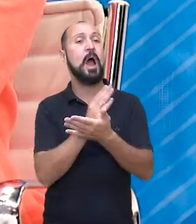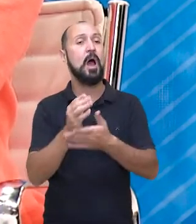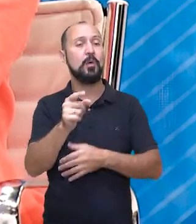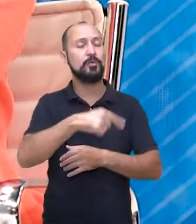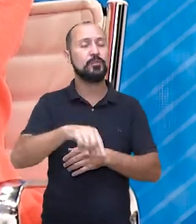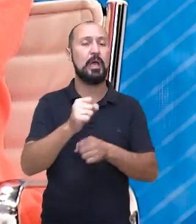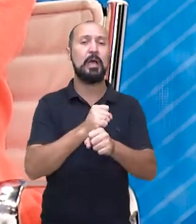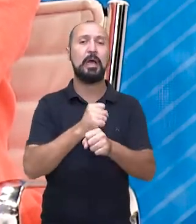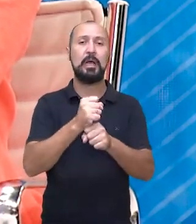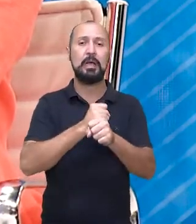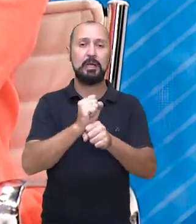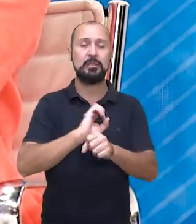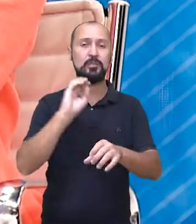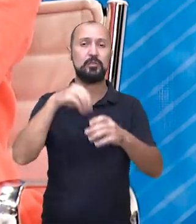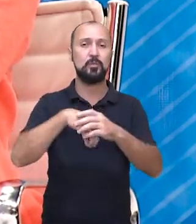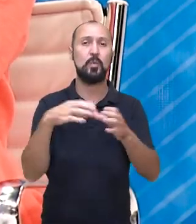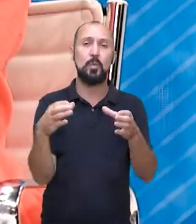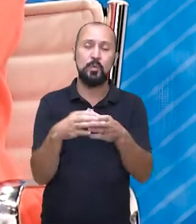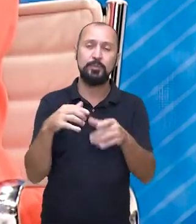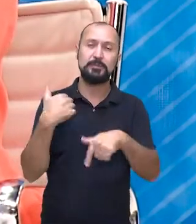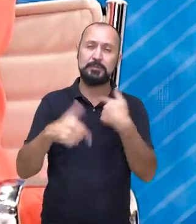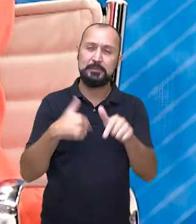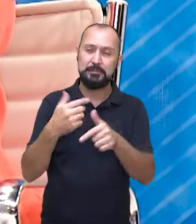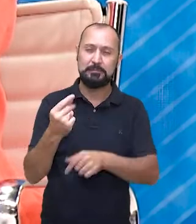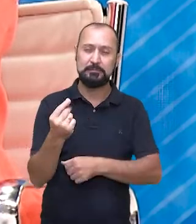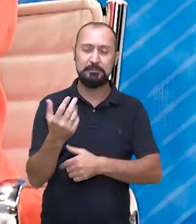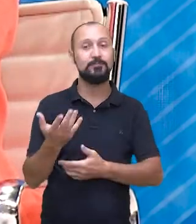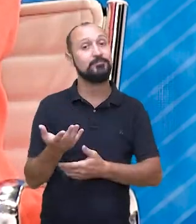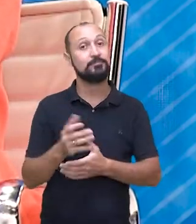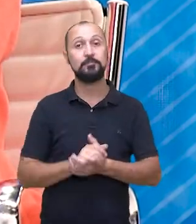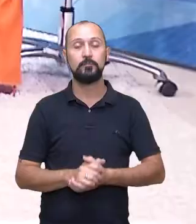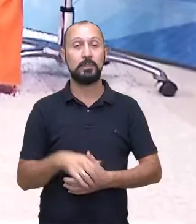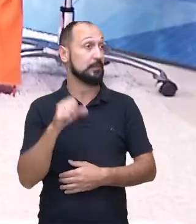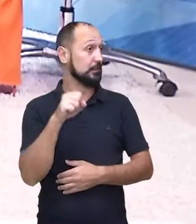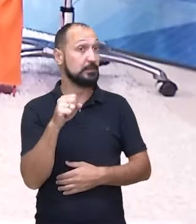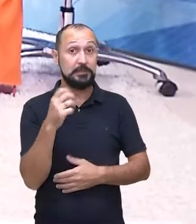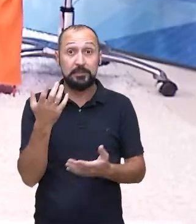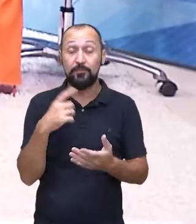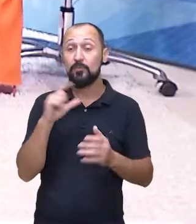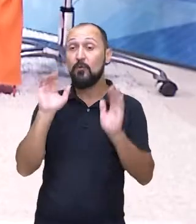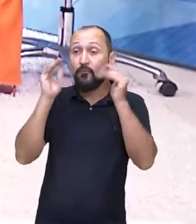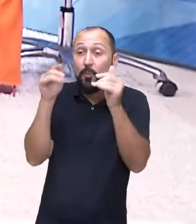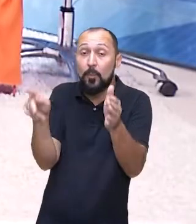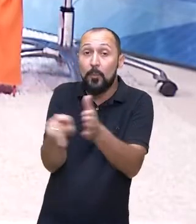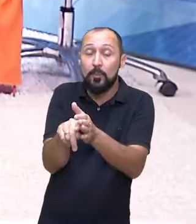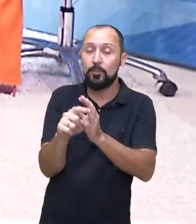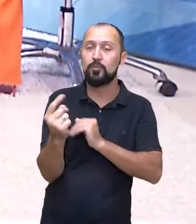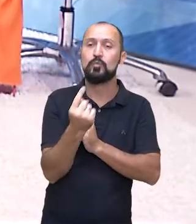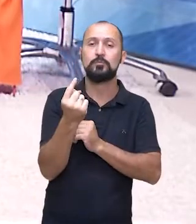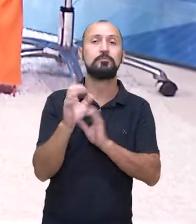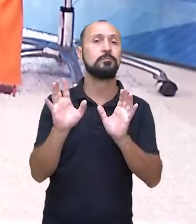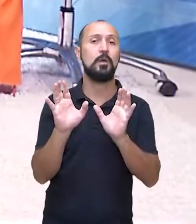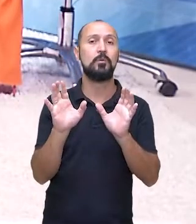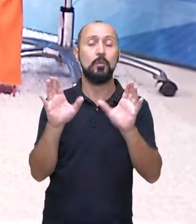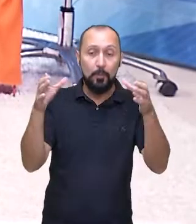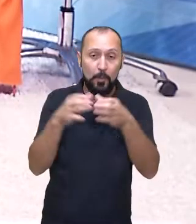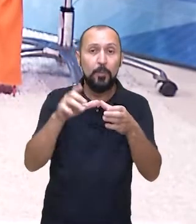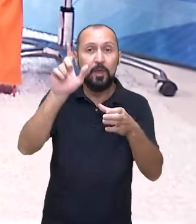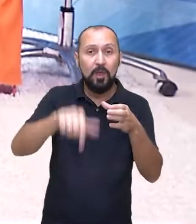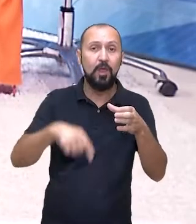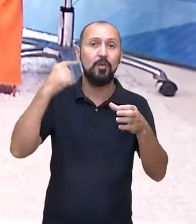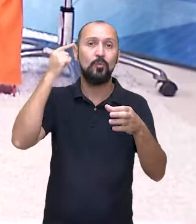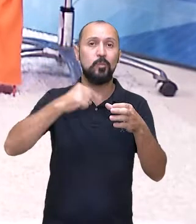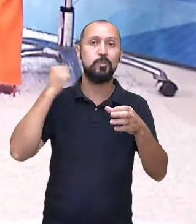e também para aqueles que já estão há muito tempo na classe em atuação exatamente nós não temos um foco